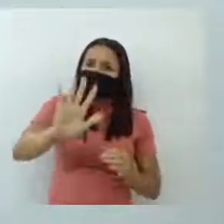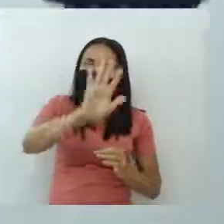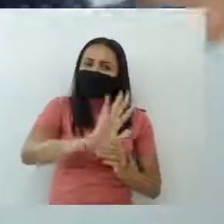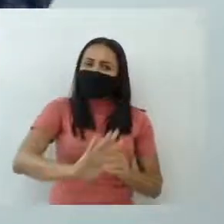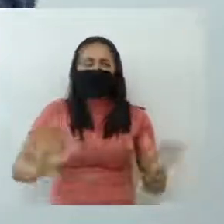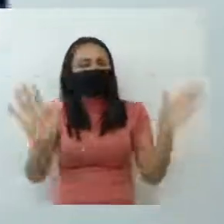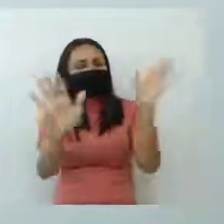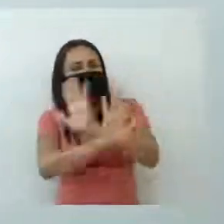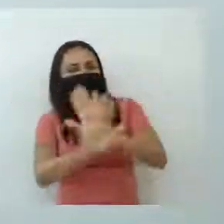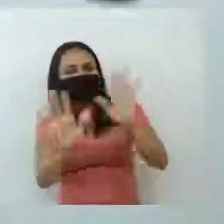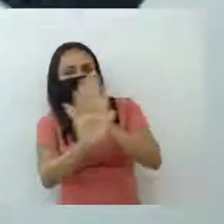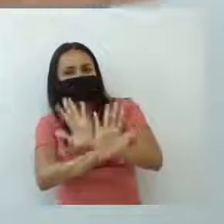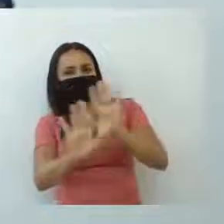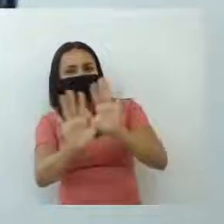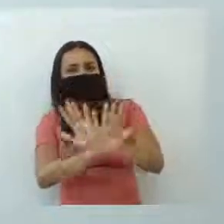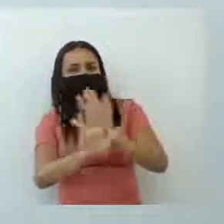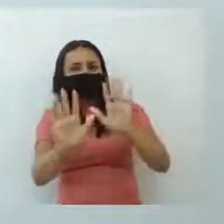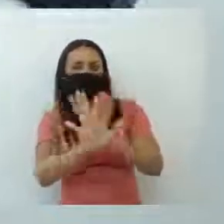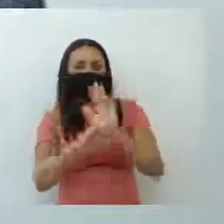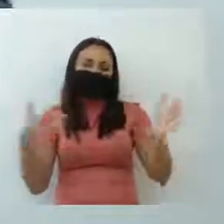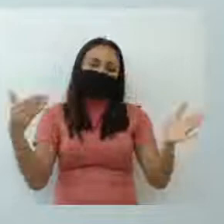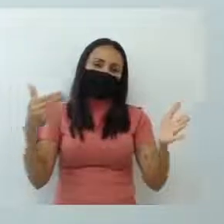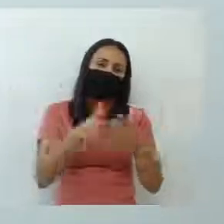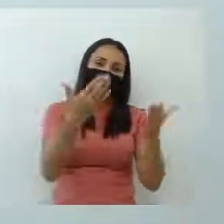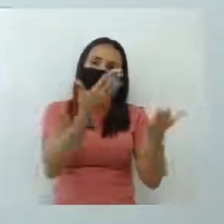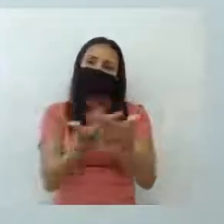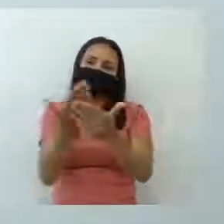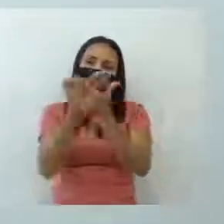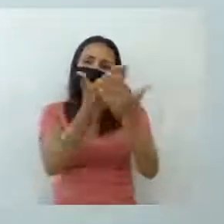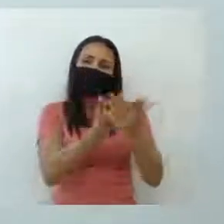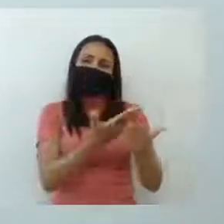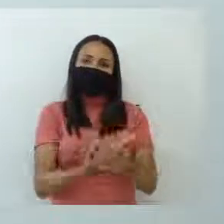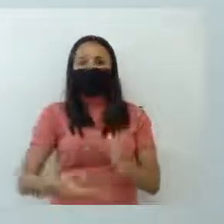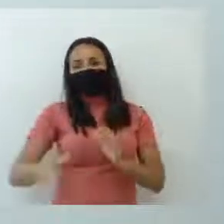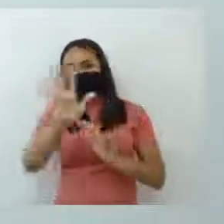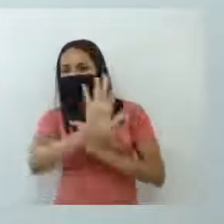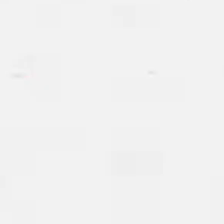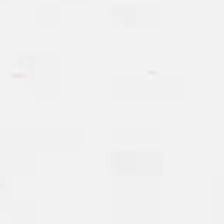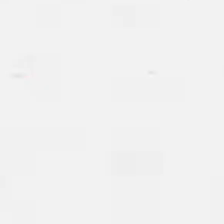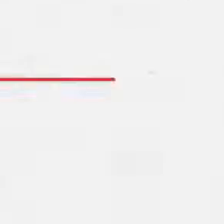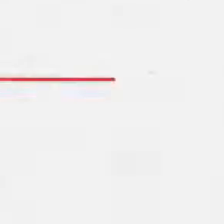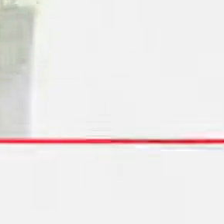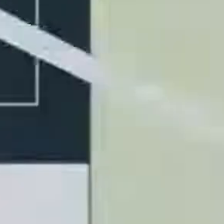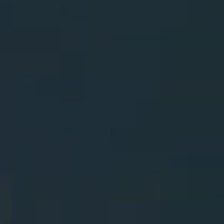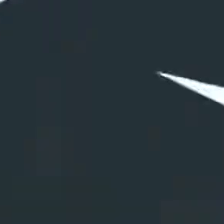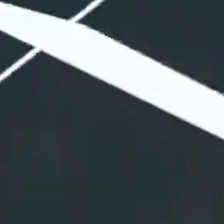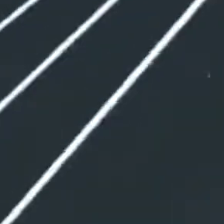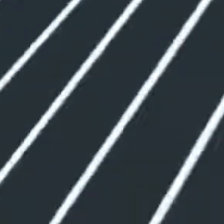eu. Tchau, tchau. E até a próxima aula. Tchau.